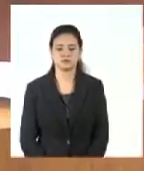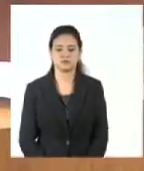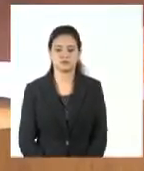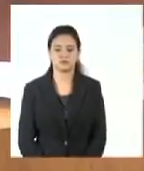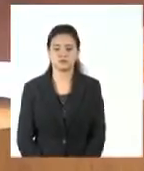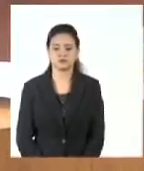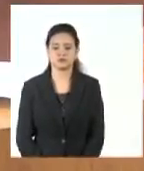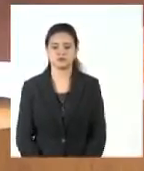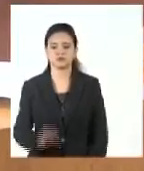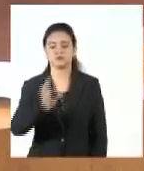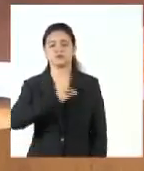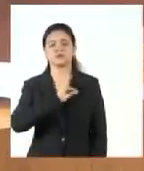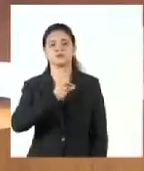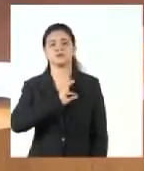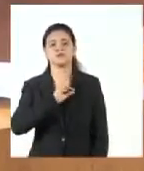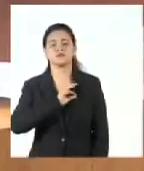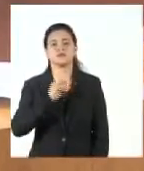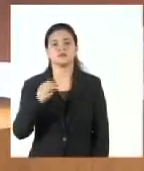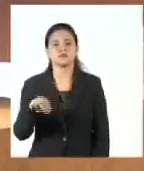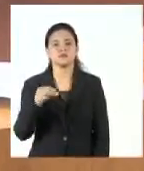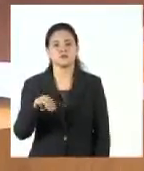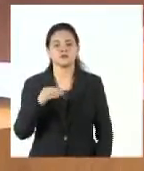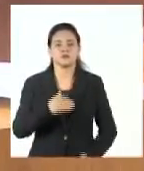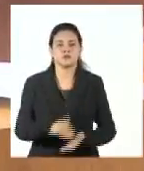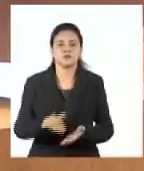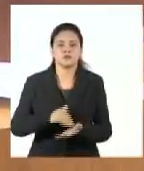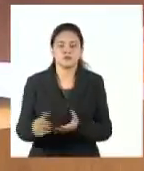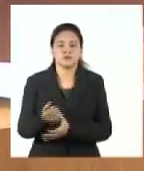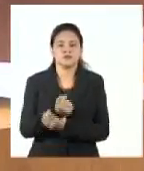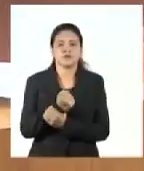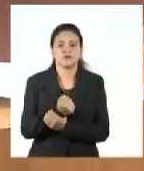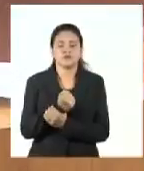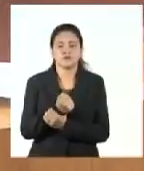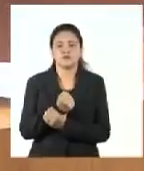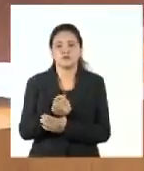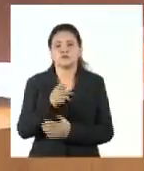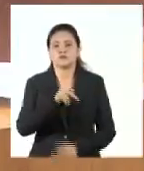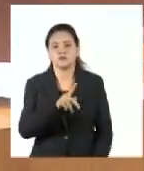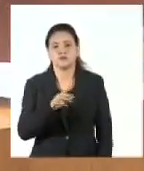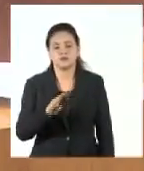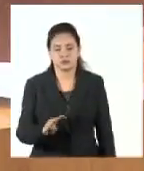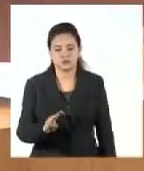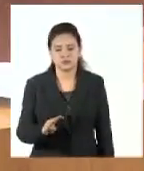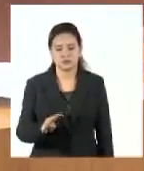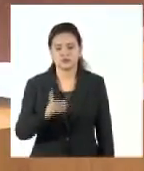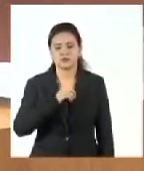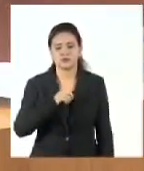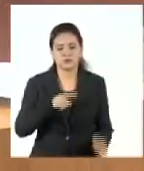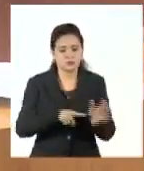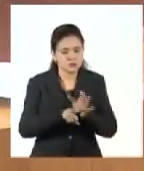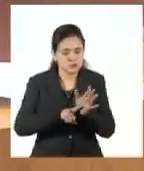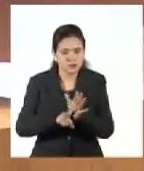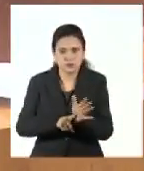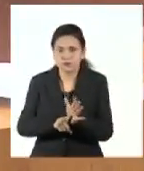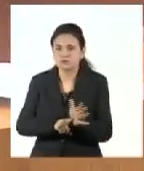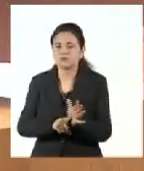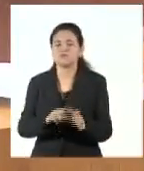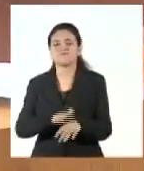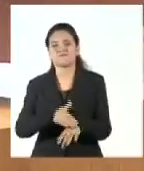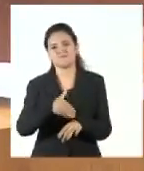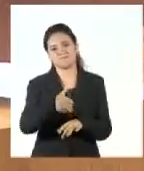Maranhão, a Secretaria de Segurança Pública do Maranhão, ela tem um dos serviços de inteligência melhores do